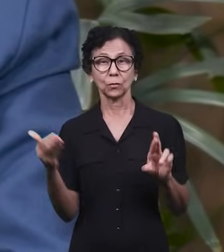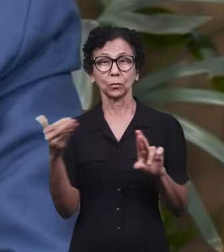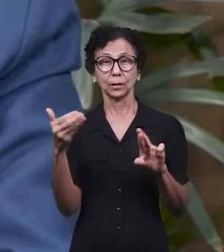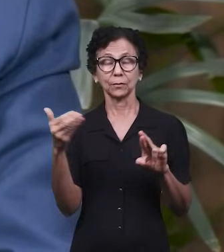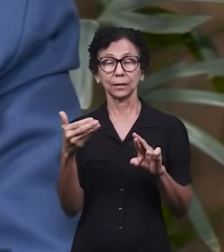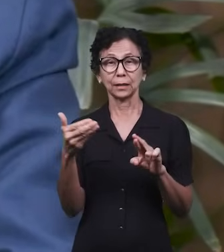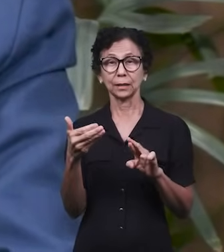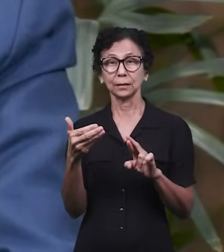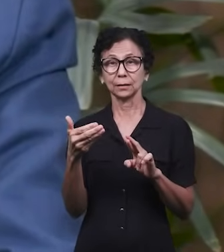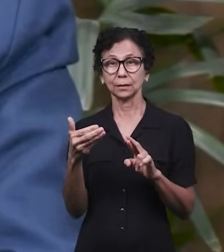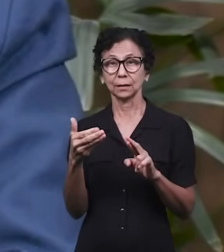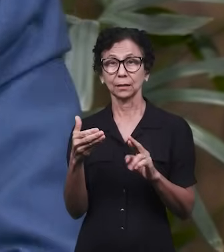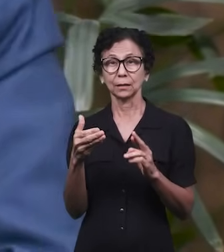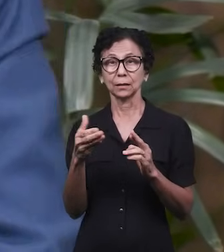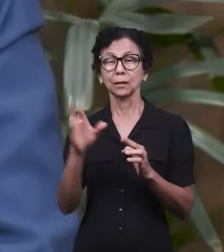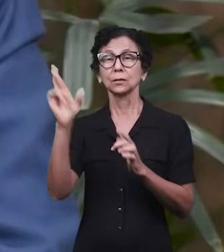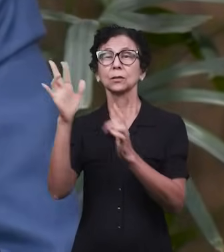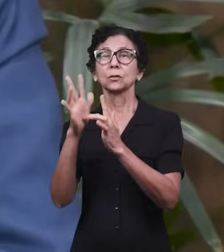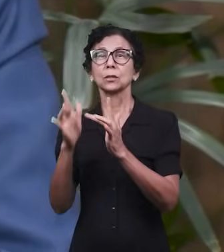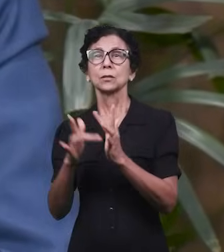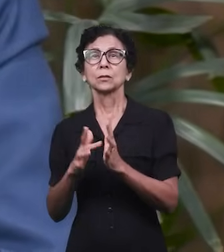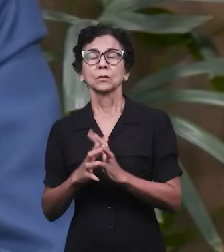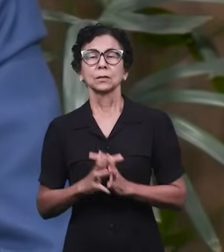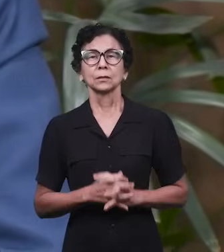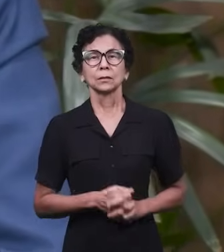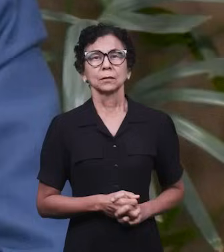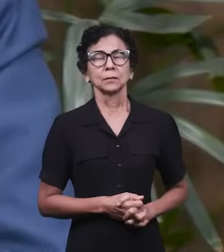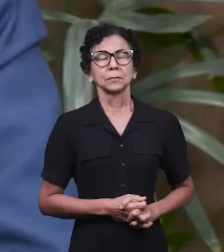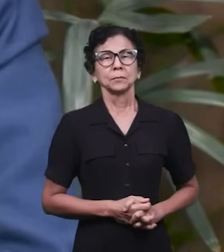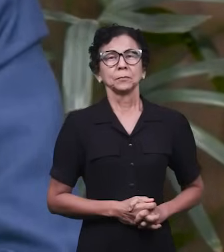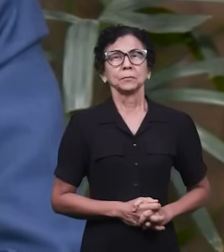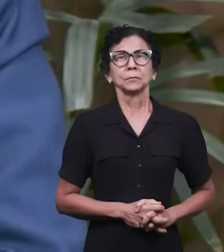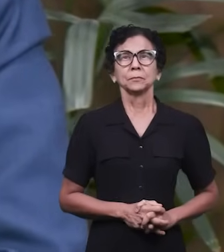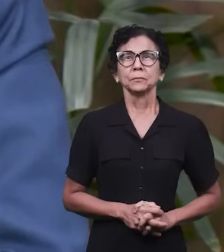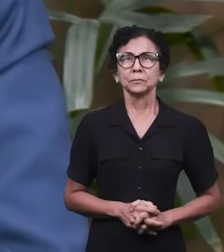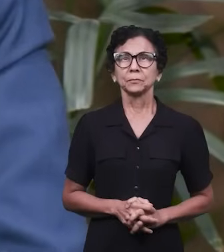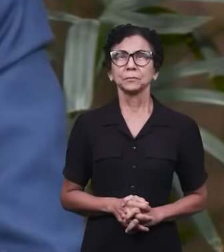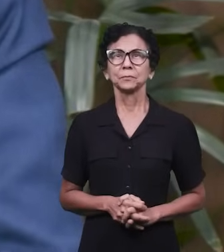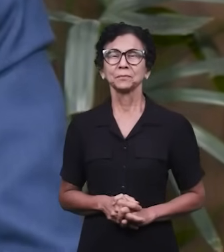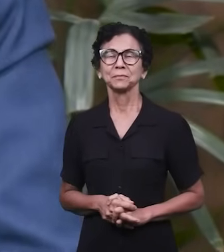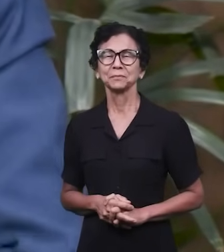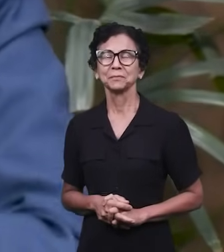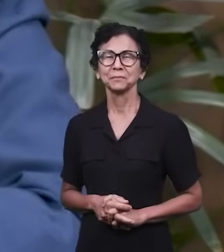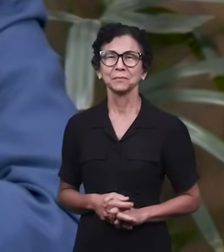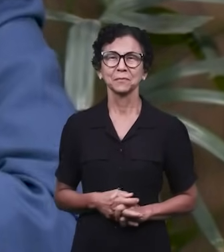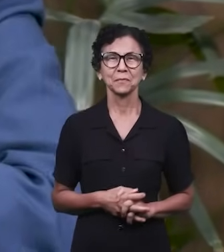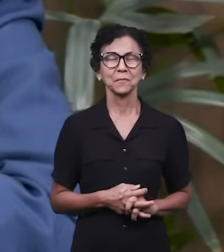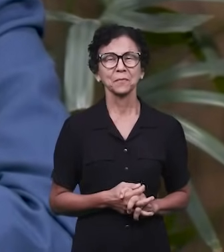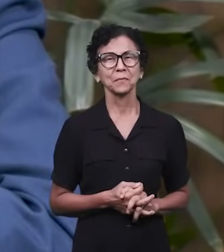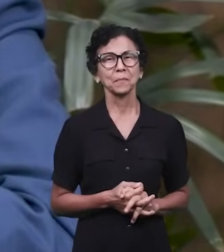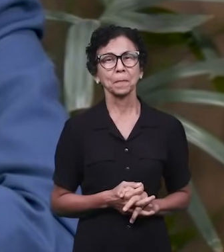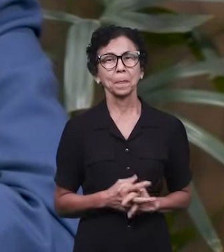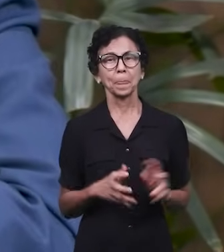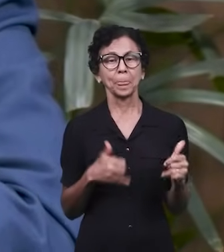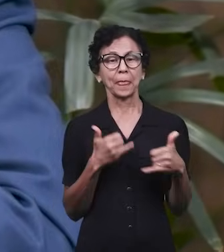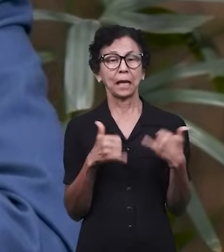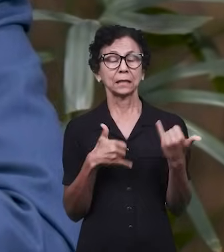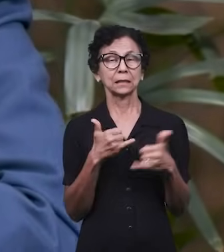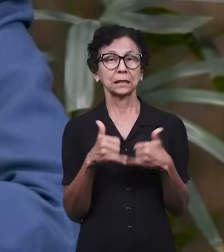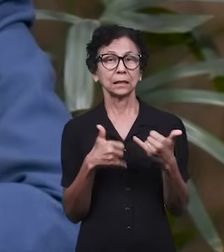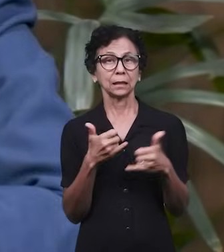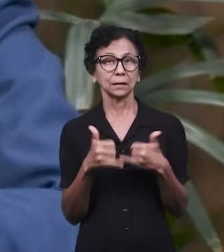para uma criança, ela te devolve 50. E te convence. Porque elas têm argumento para tudo. E falam com